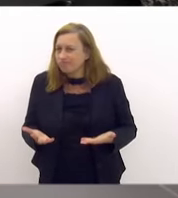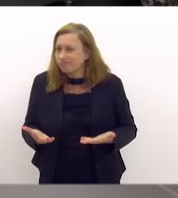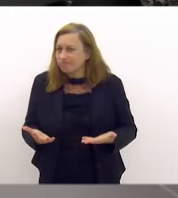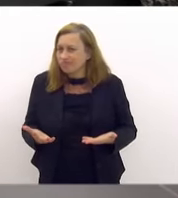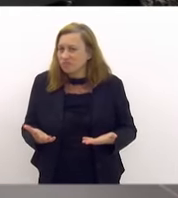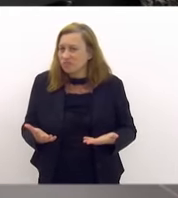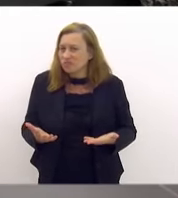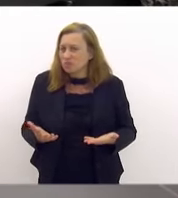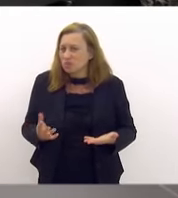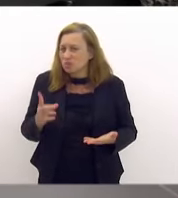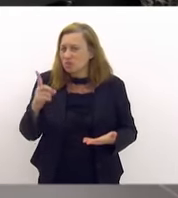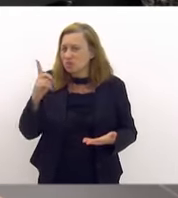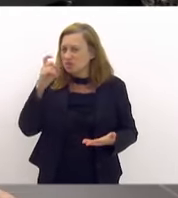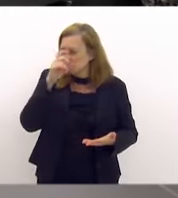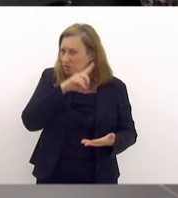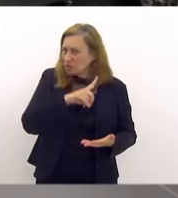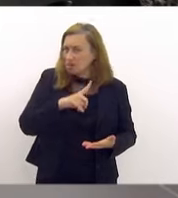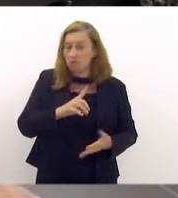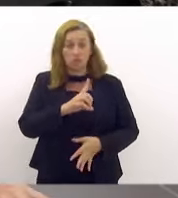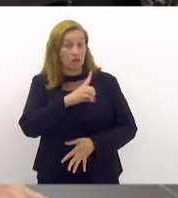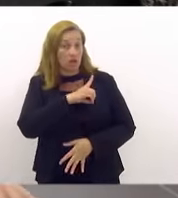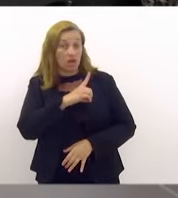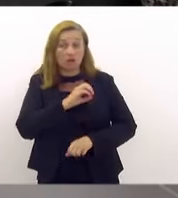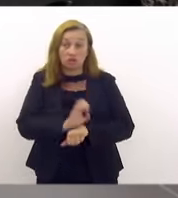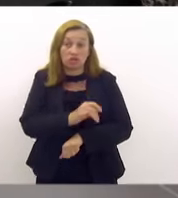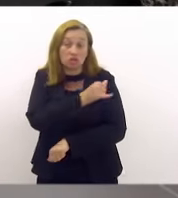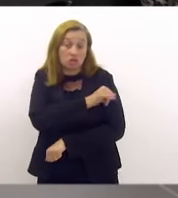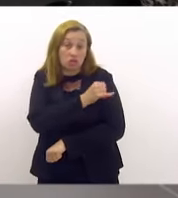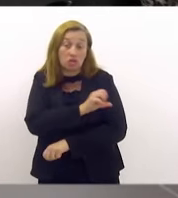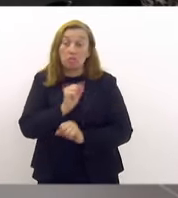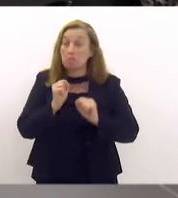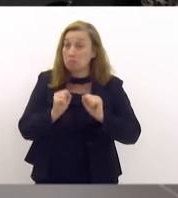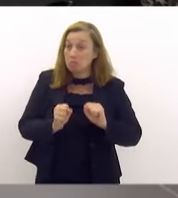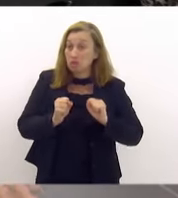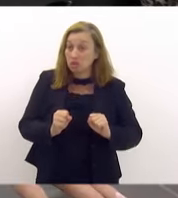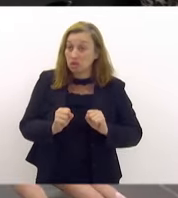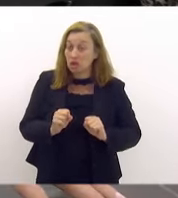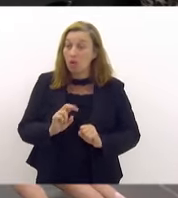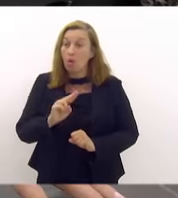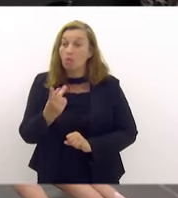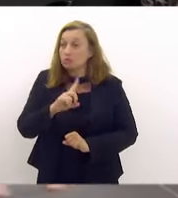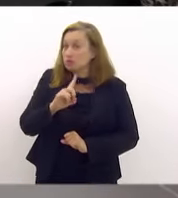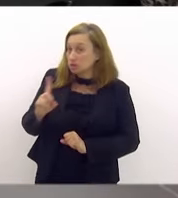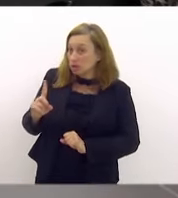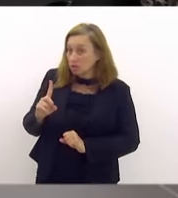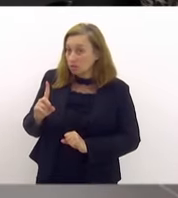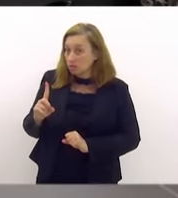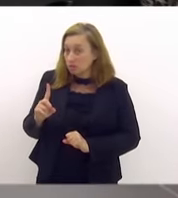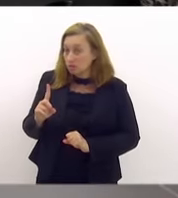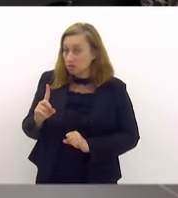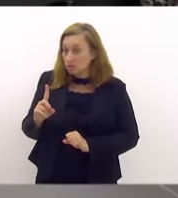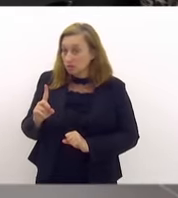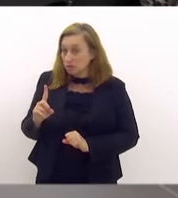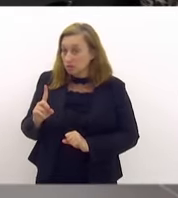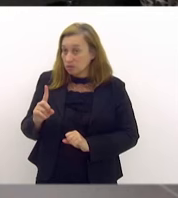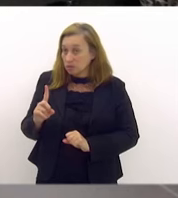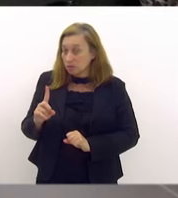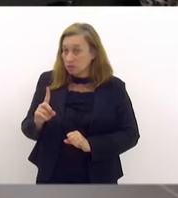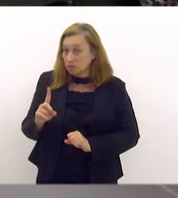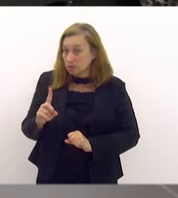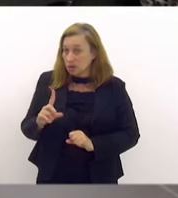incoerente de o delegado no estado do Rio de Janeiro poder ou não poder adotar devida